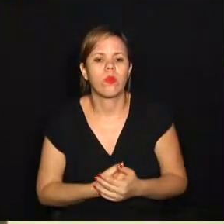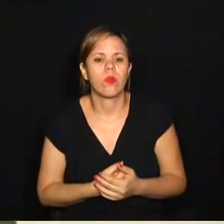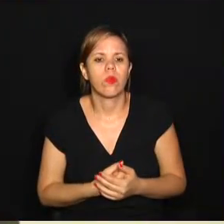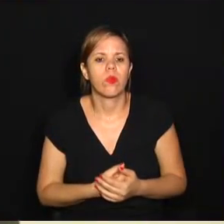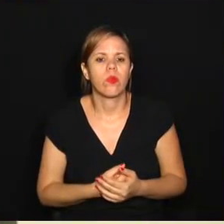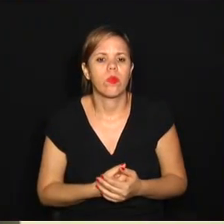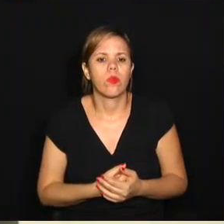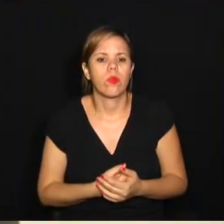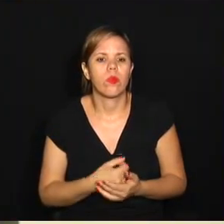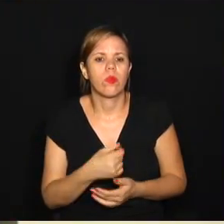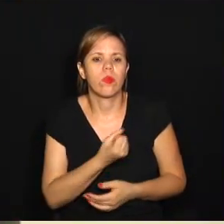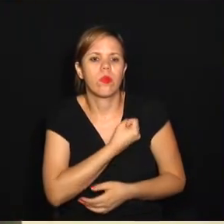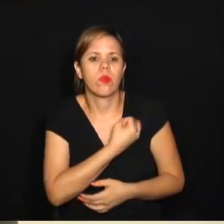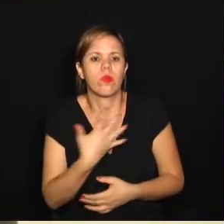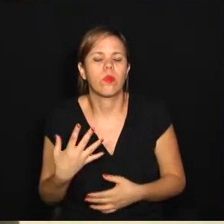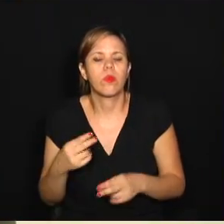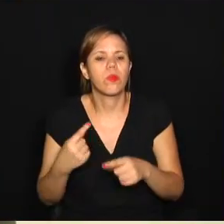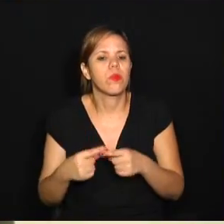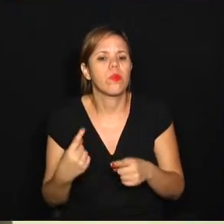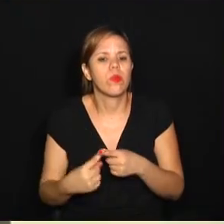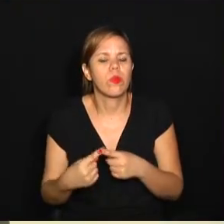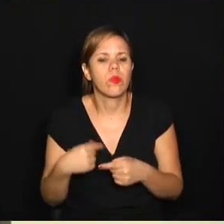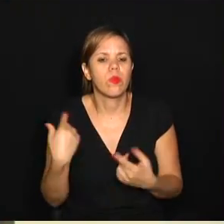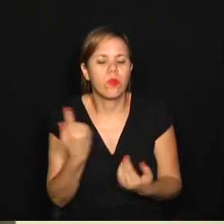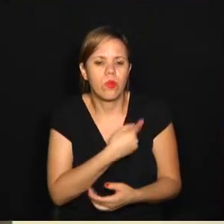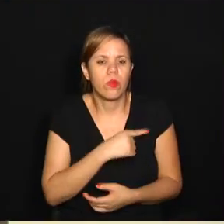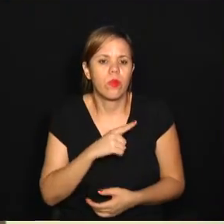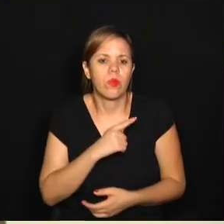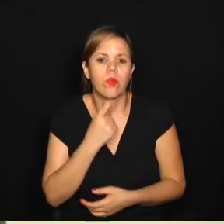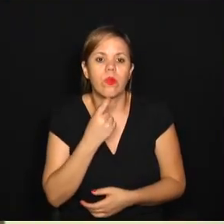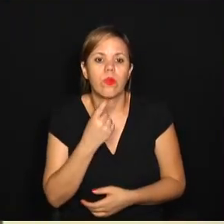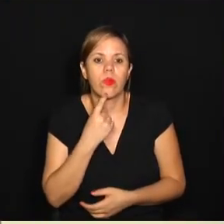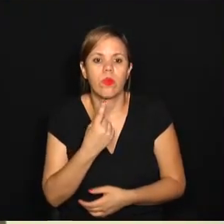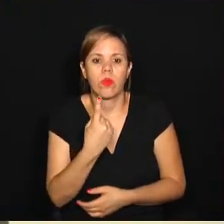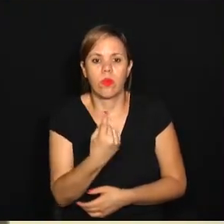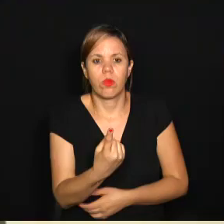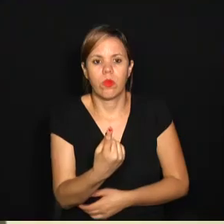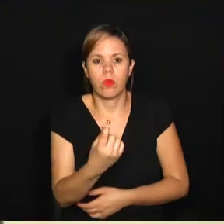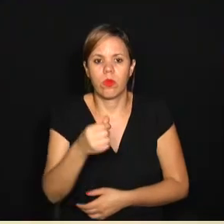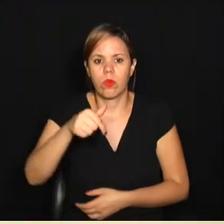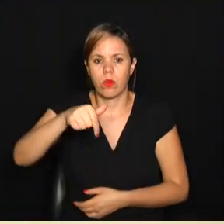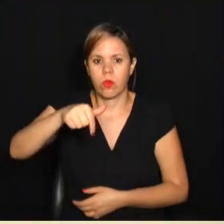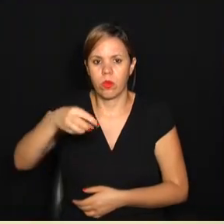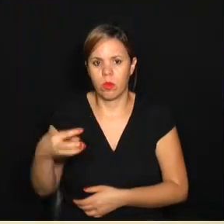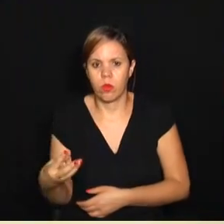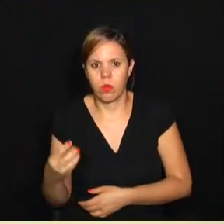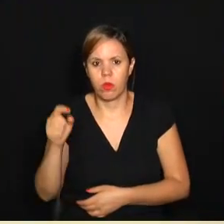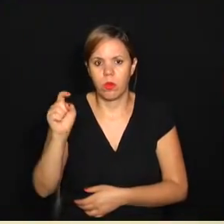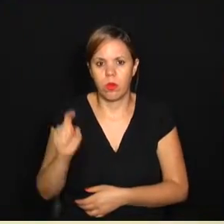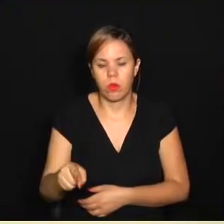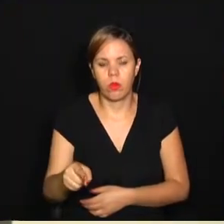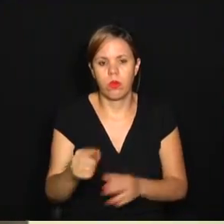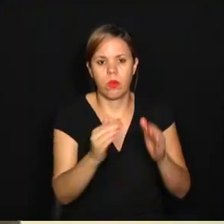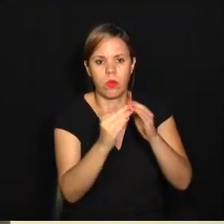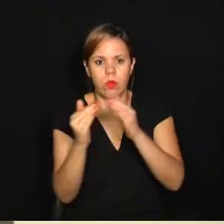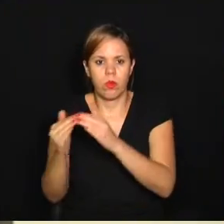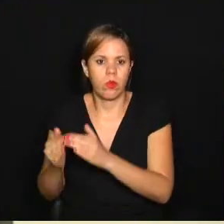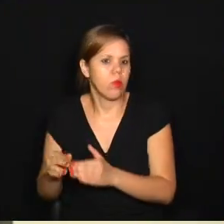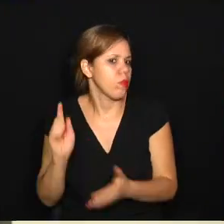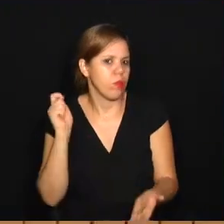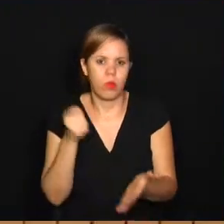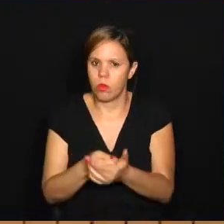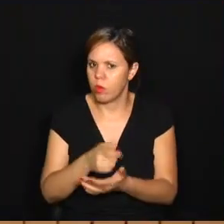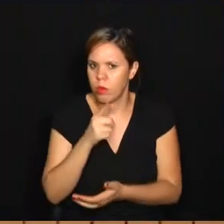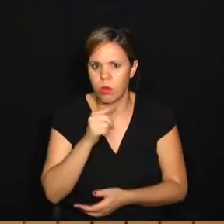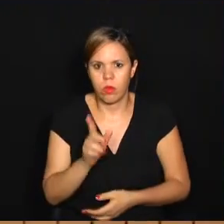ligações com a imunidade, porque hoje nós temos em Campinas 173 mil domicílios que não pagam conta